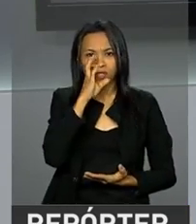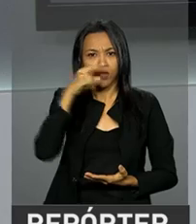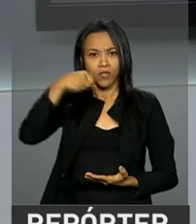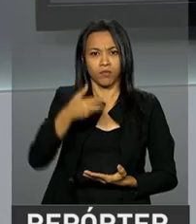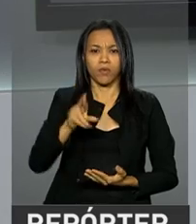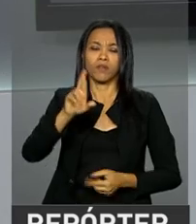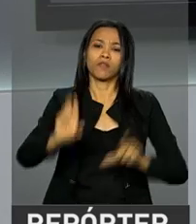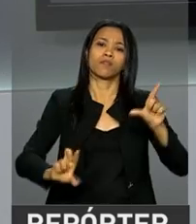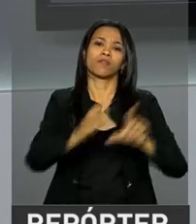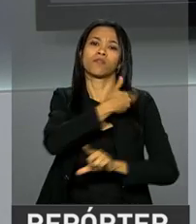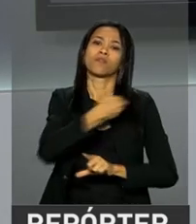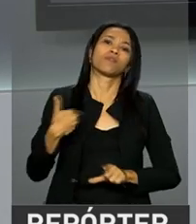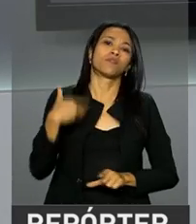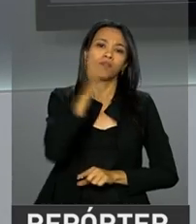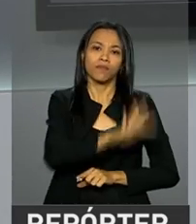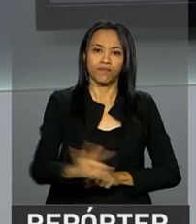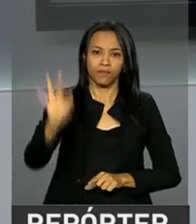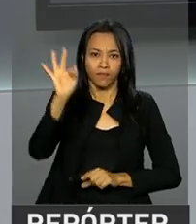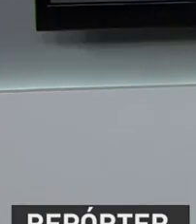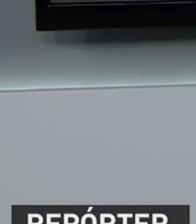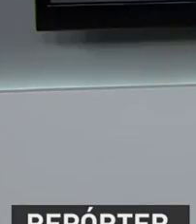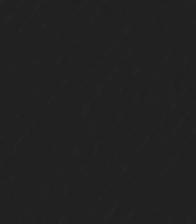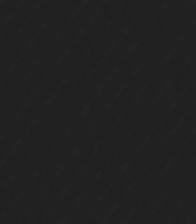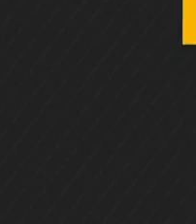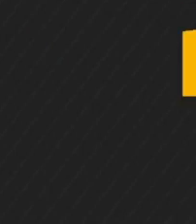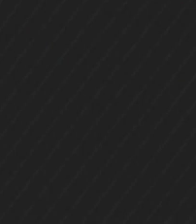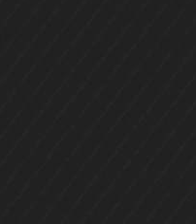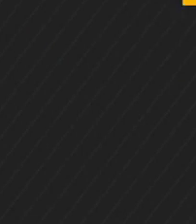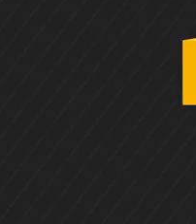na NBR a TV do Governo Federal